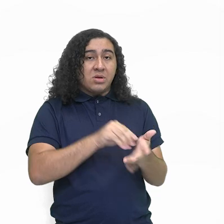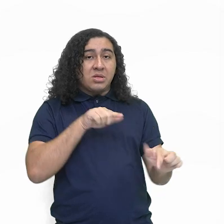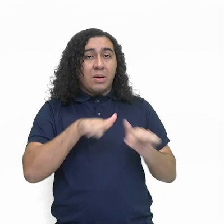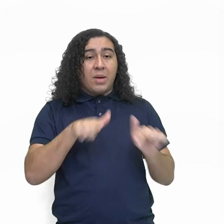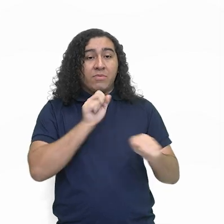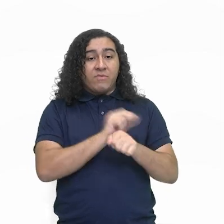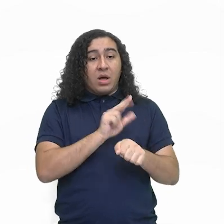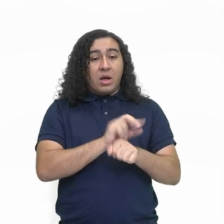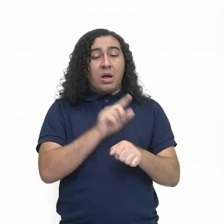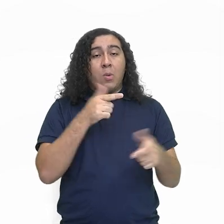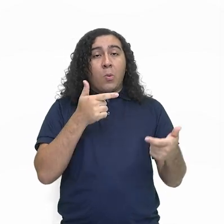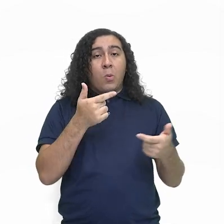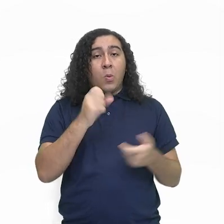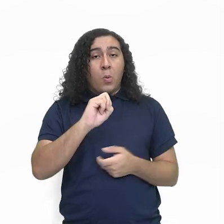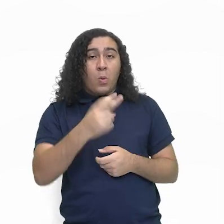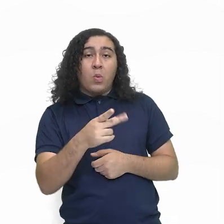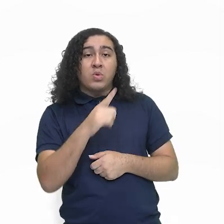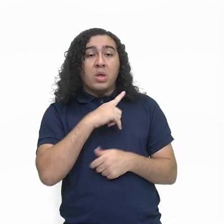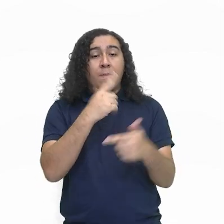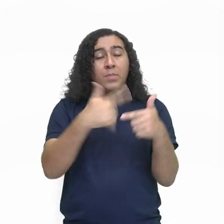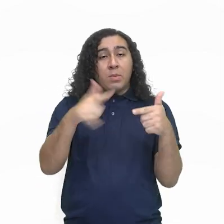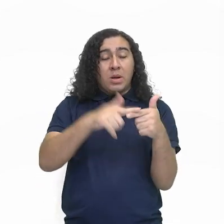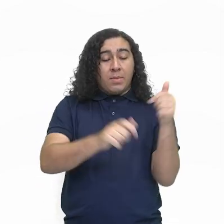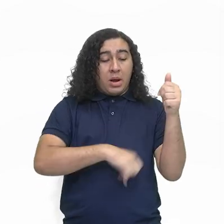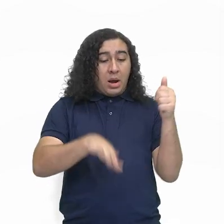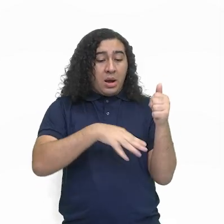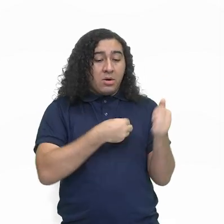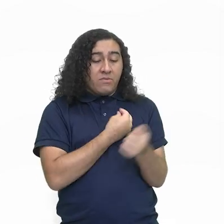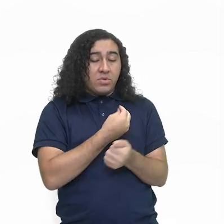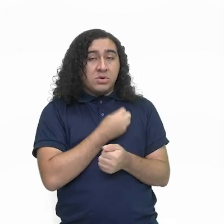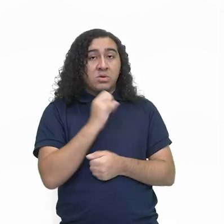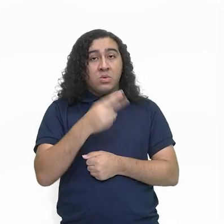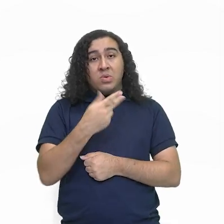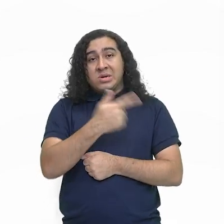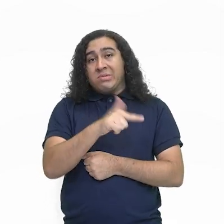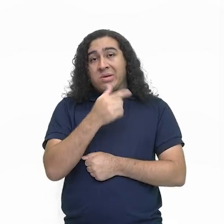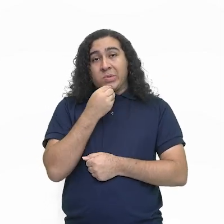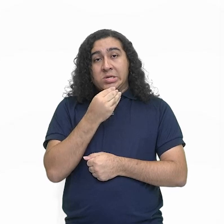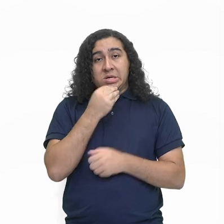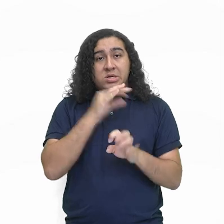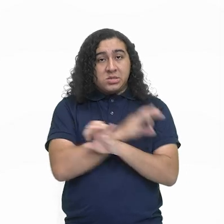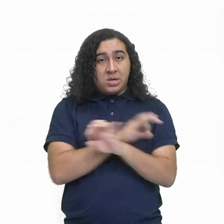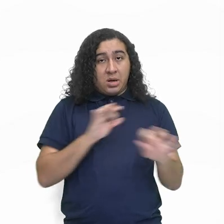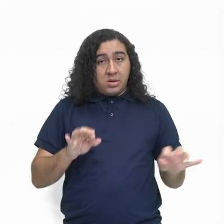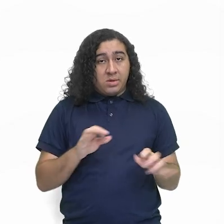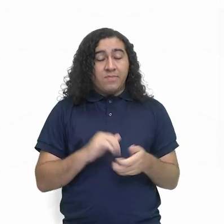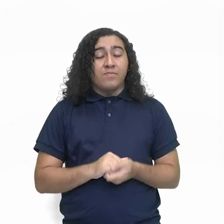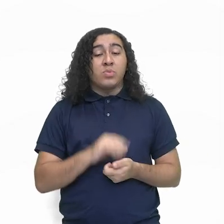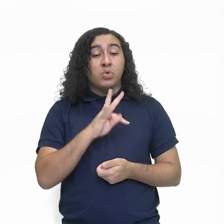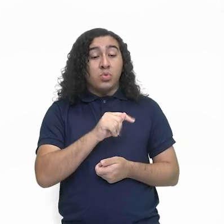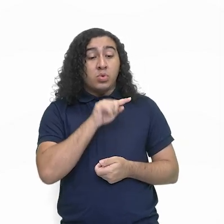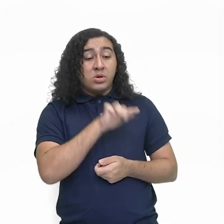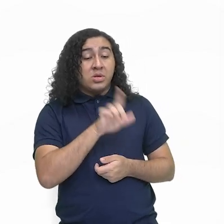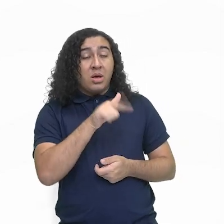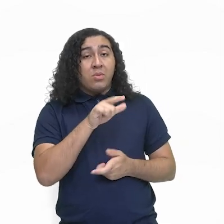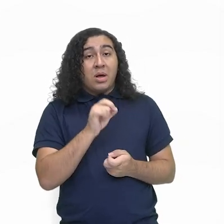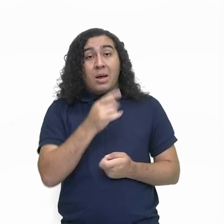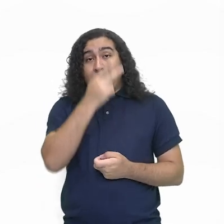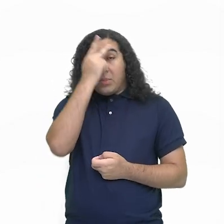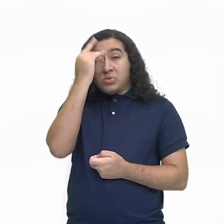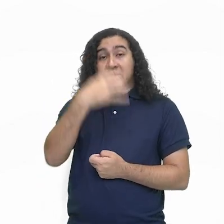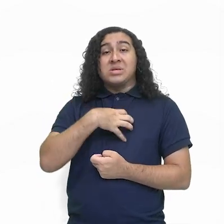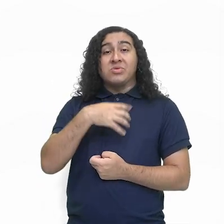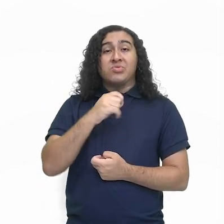problema na área onde ela mora, ou a pessoa não tem oportunidade ali de evoluir. Tudo isso é fator de repulsão, que faz a